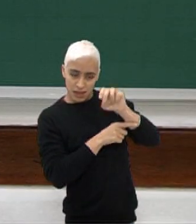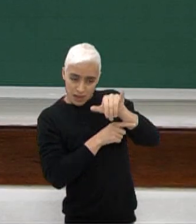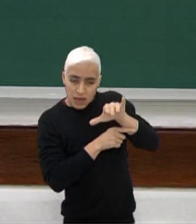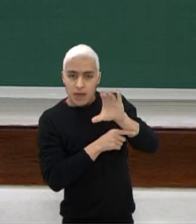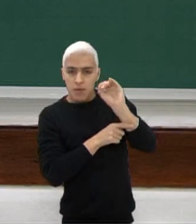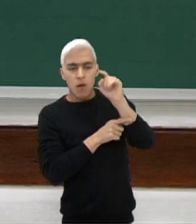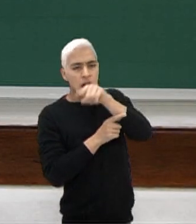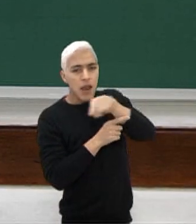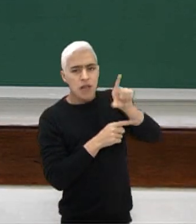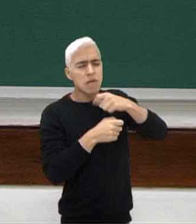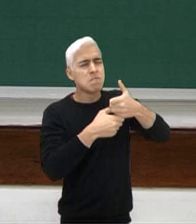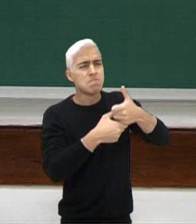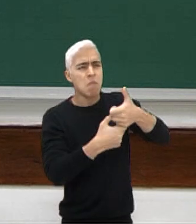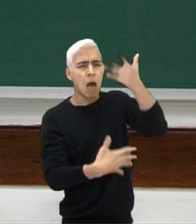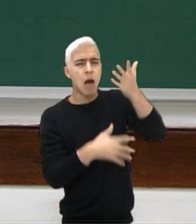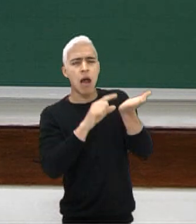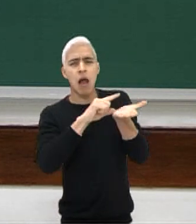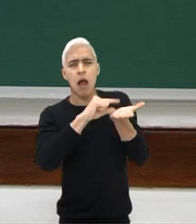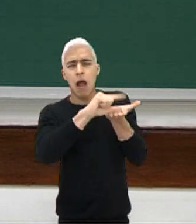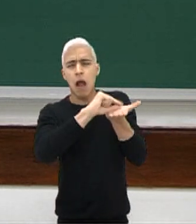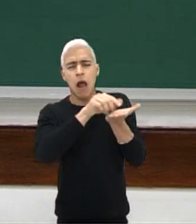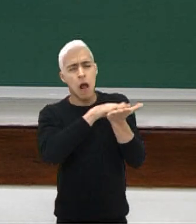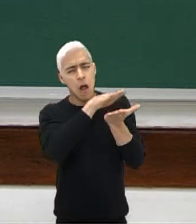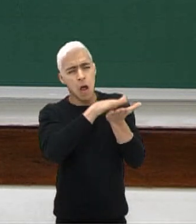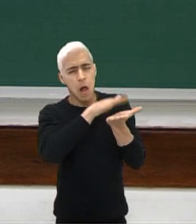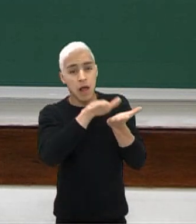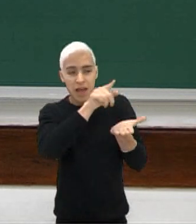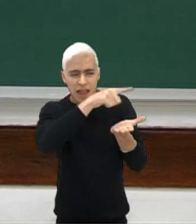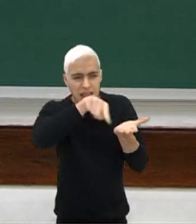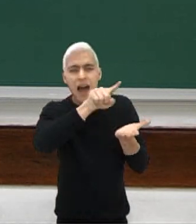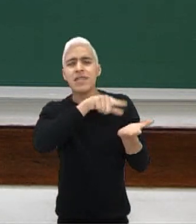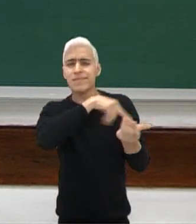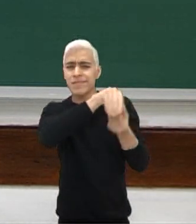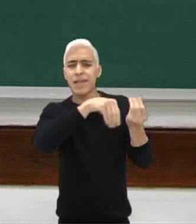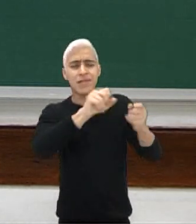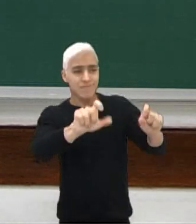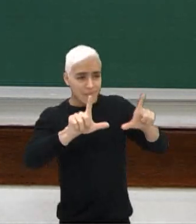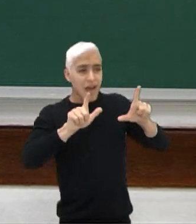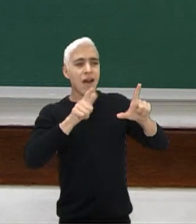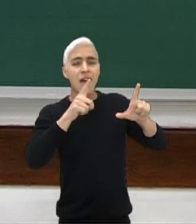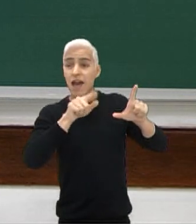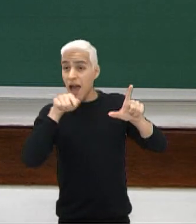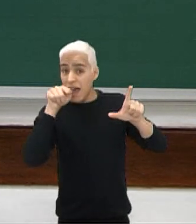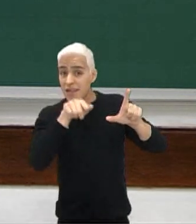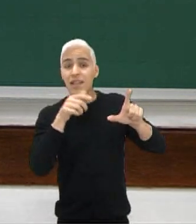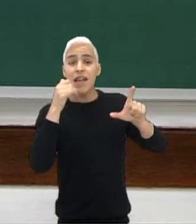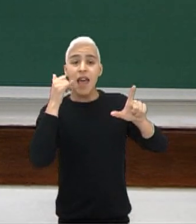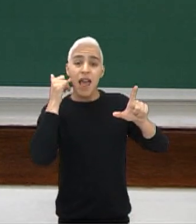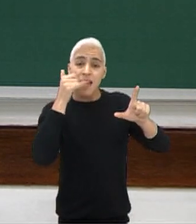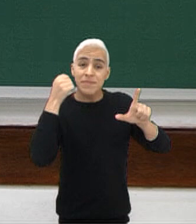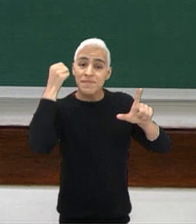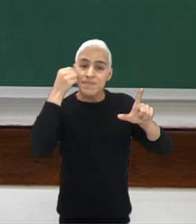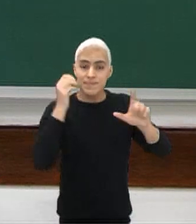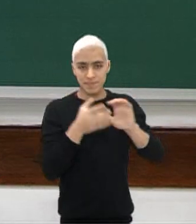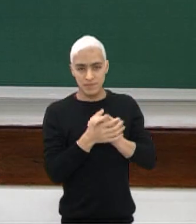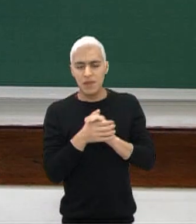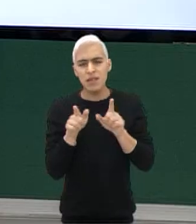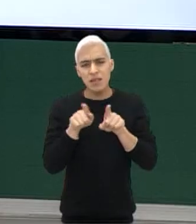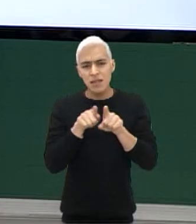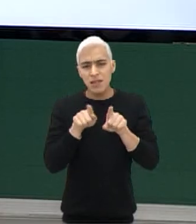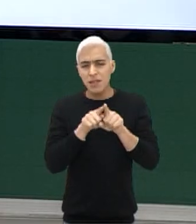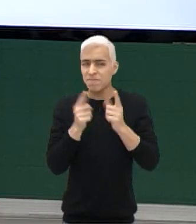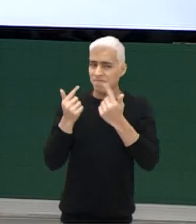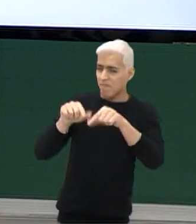artigos e dentre esses vocês vão ter um relato de experiência. E temos também como de sempre, o